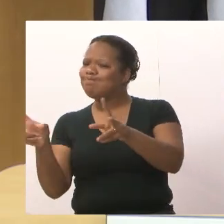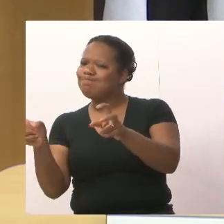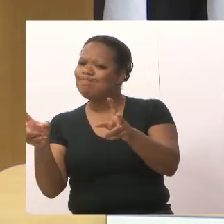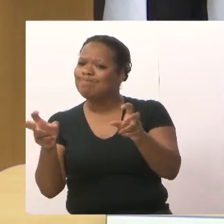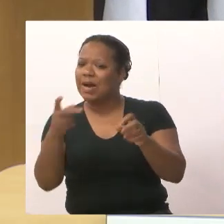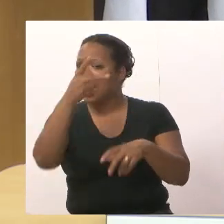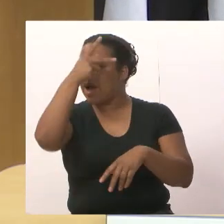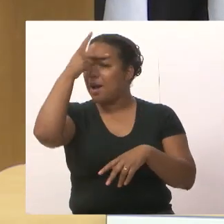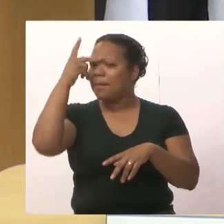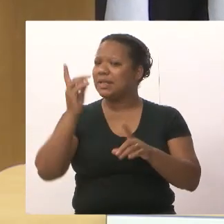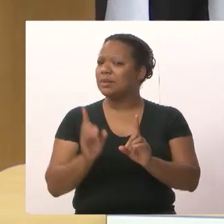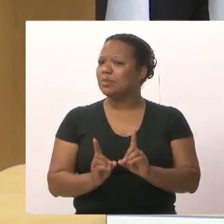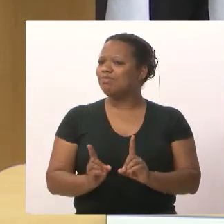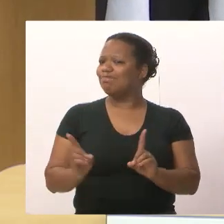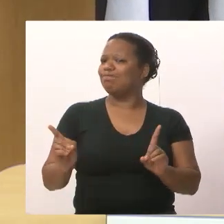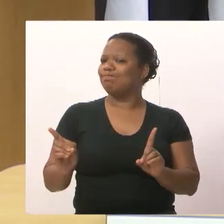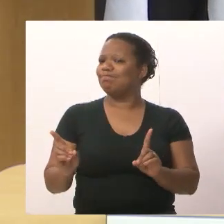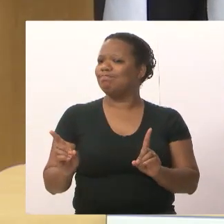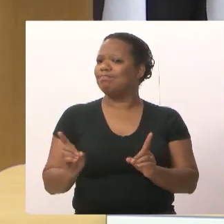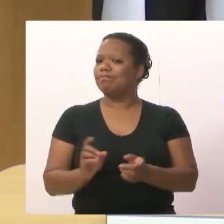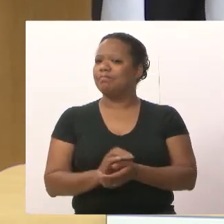da pessoa com deficiência.